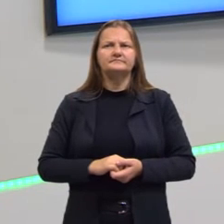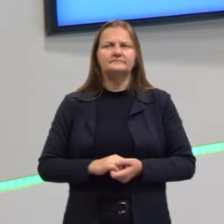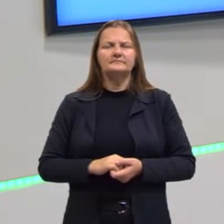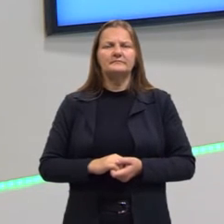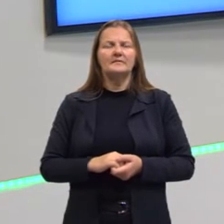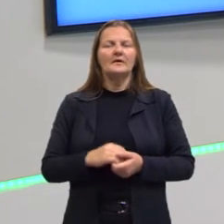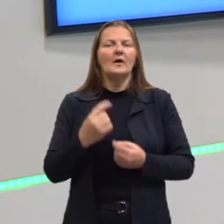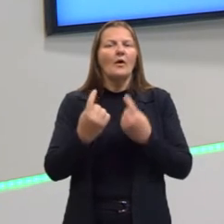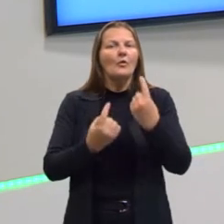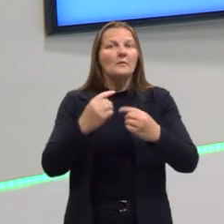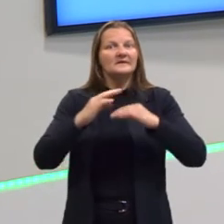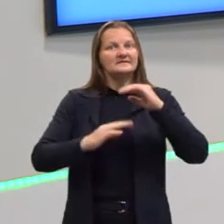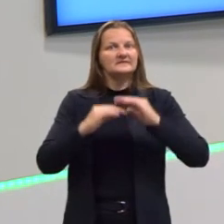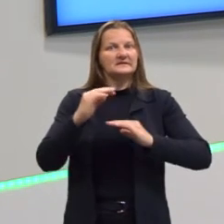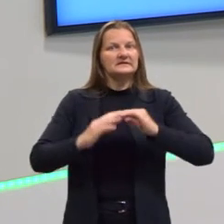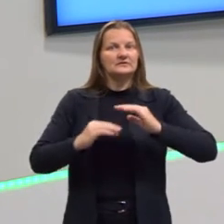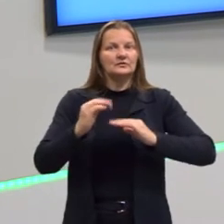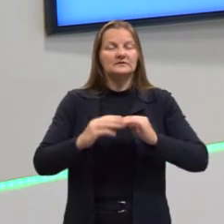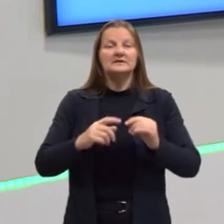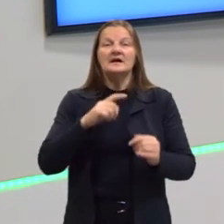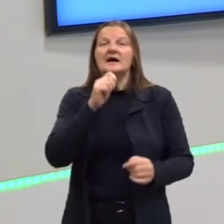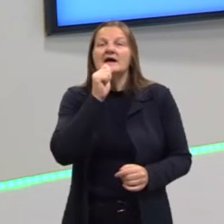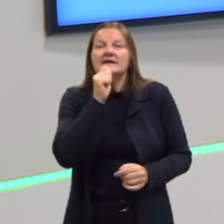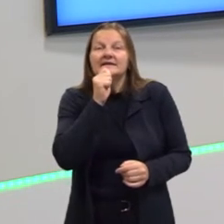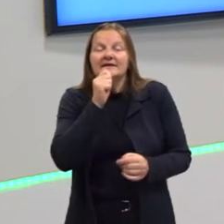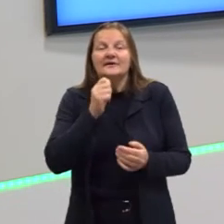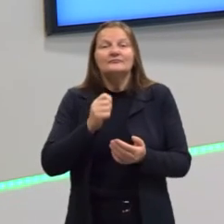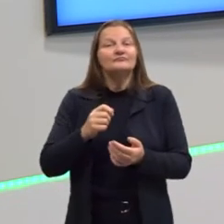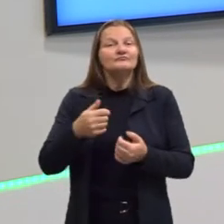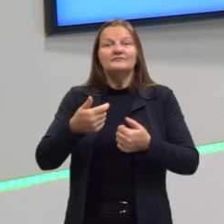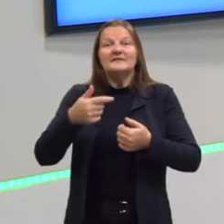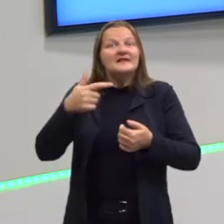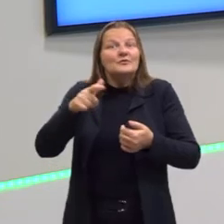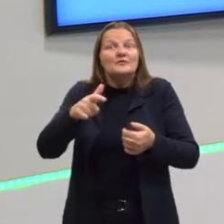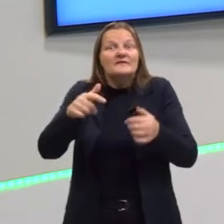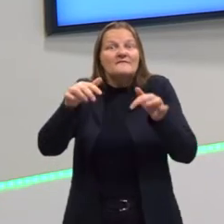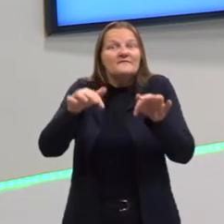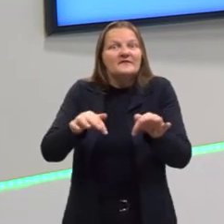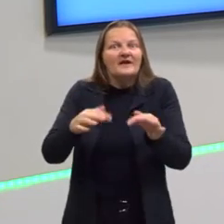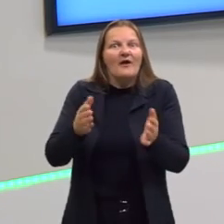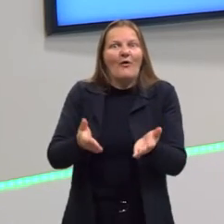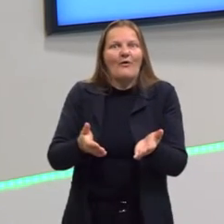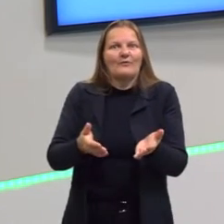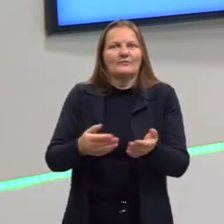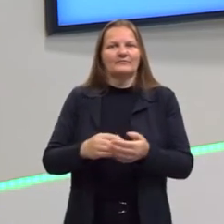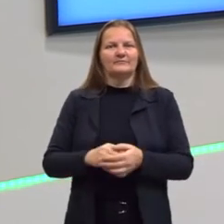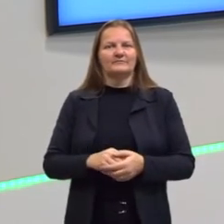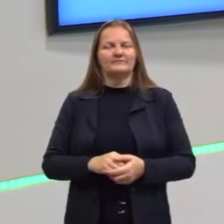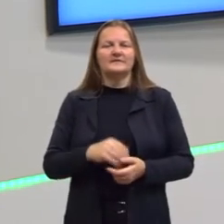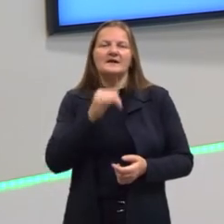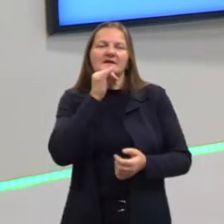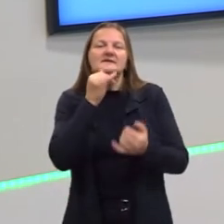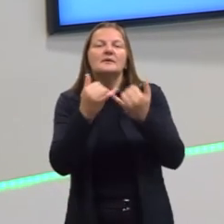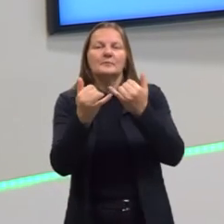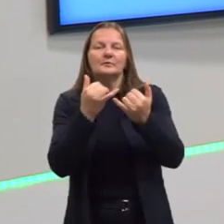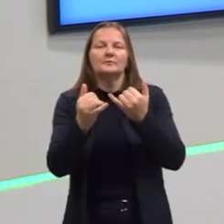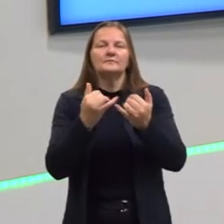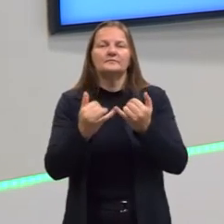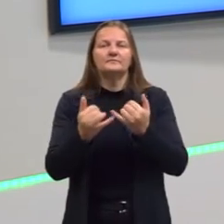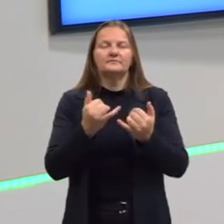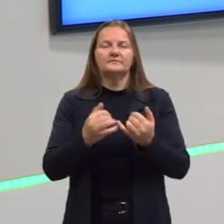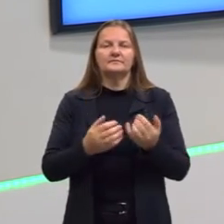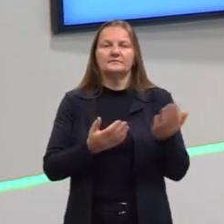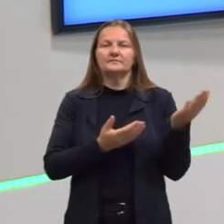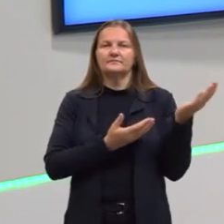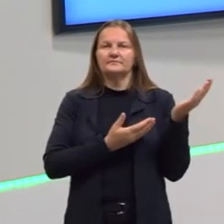São aquelas ações que ainda não terminaram por exemplo I have studied english Since